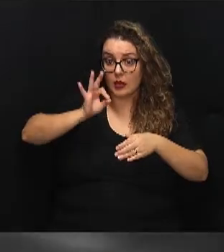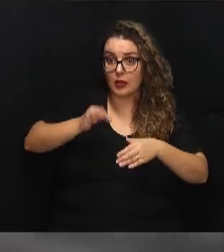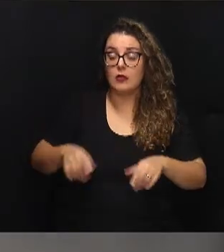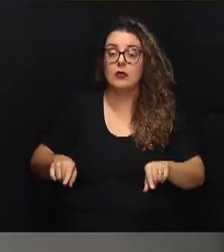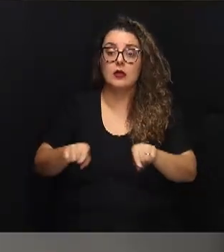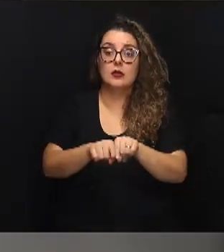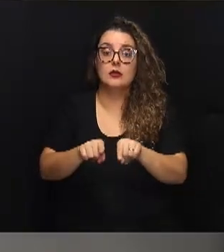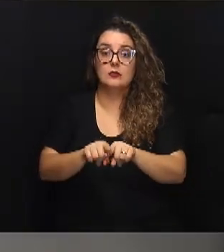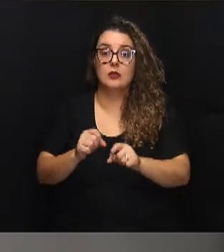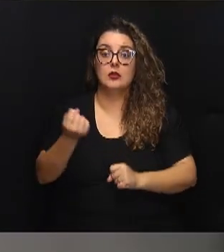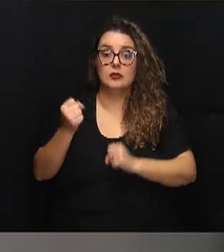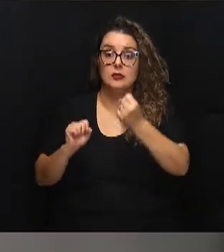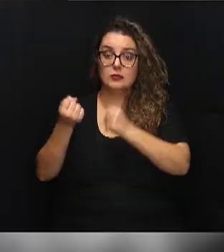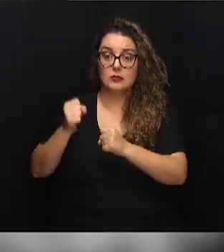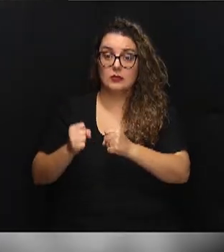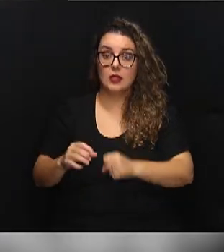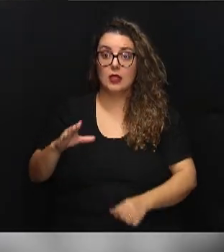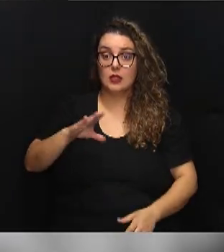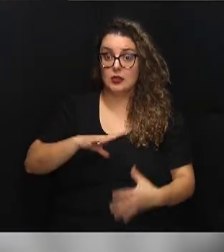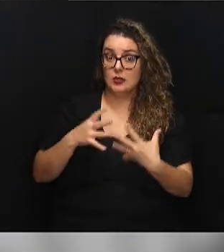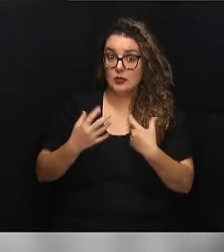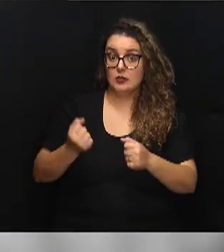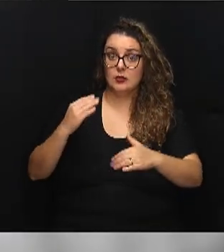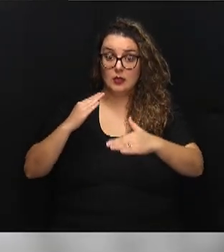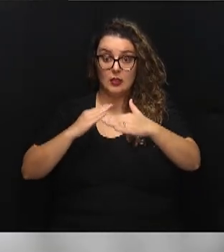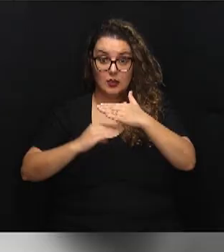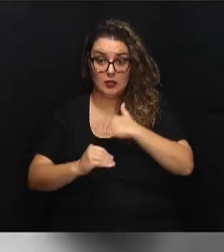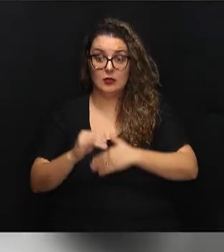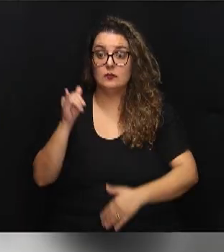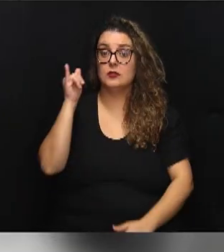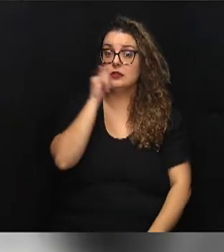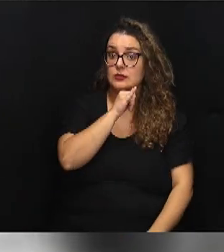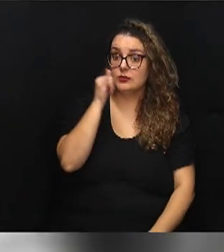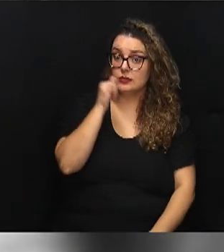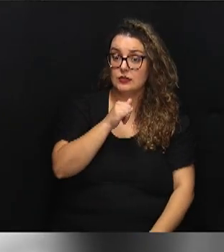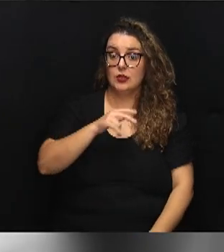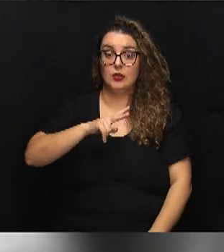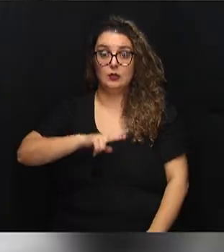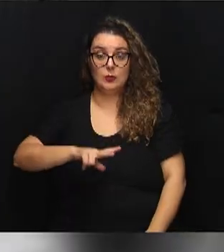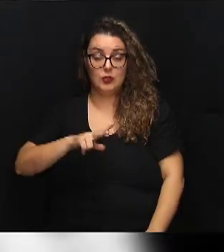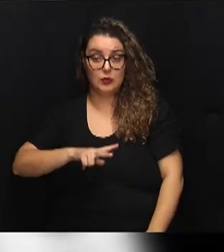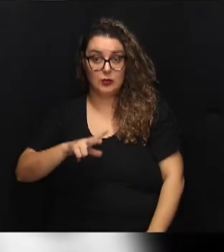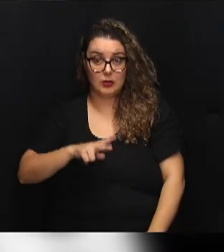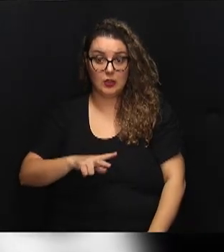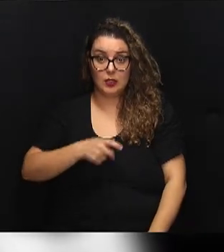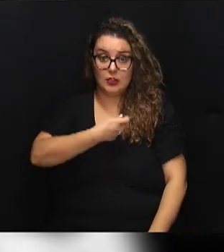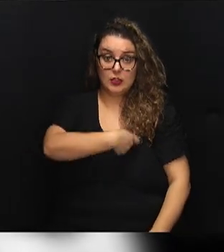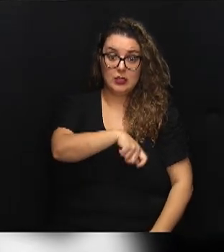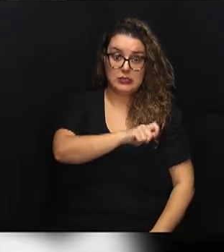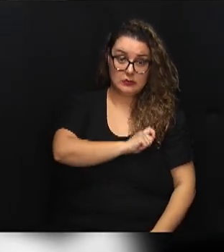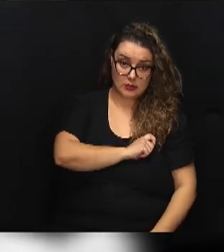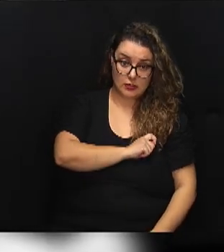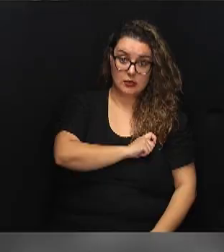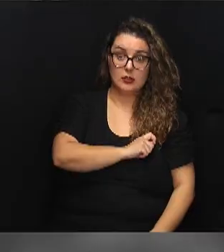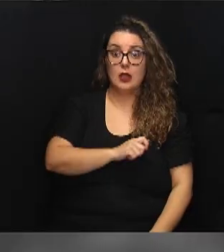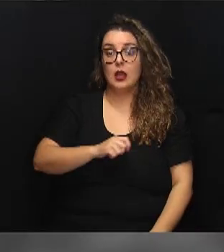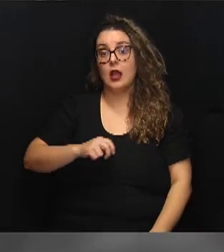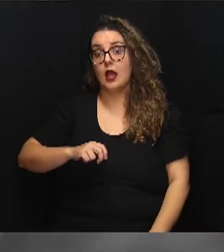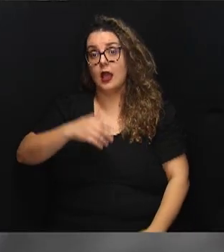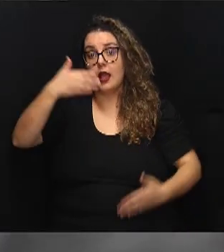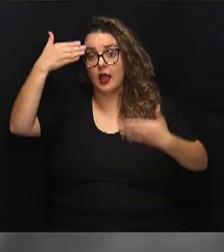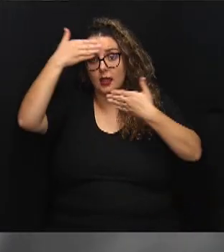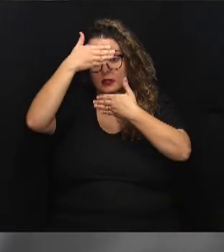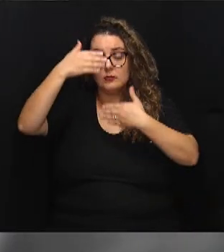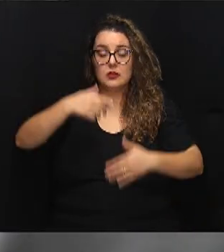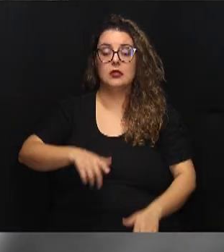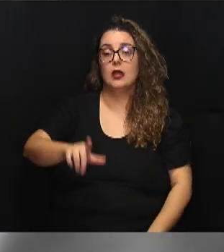industrialização. A cidade recebeu imigrantes italianos, portugueses, espanhóis, árabes,